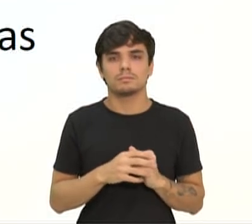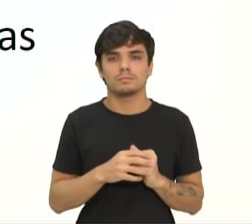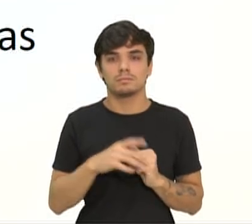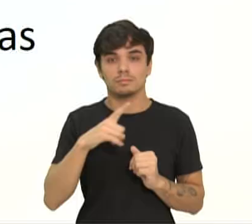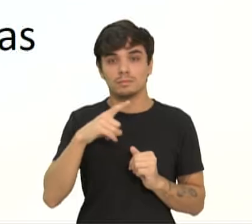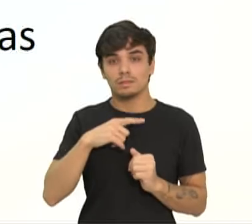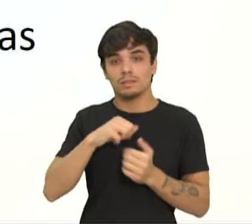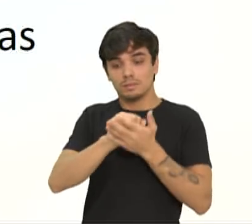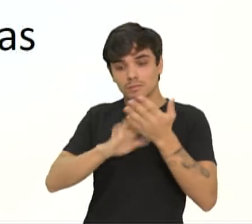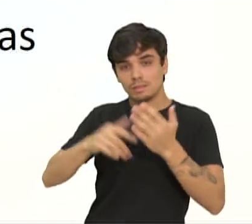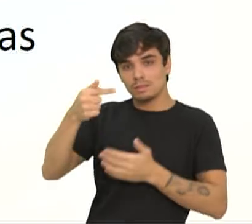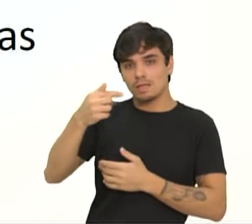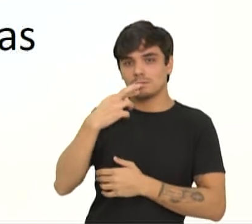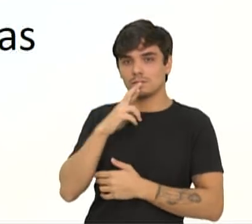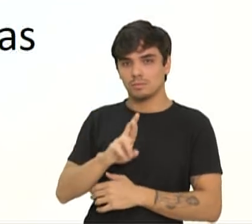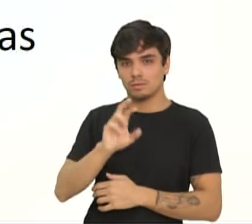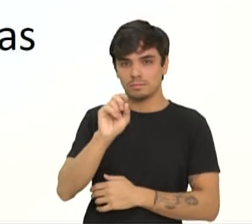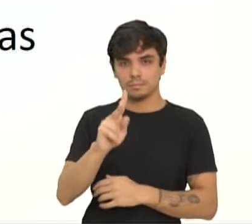para responder.